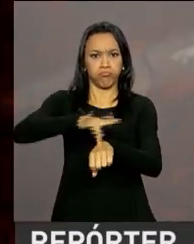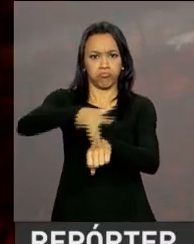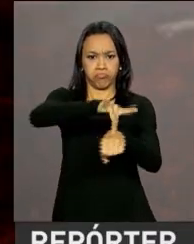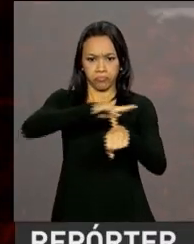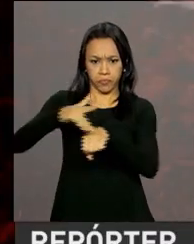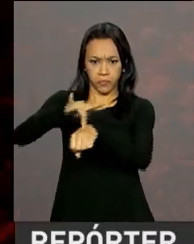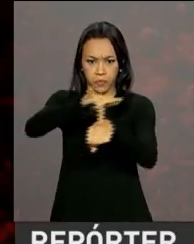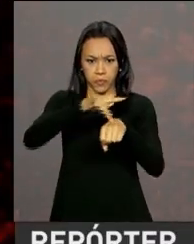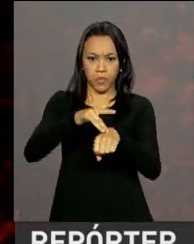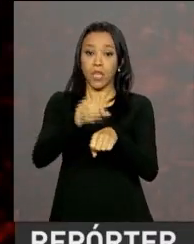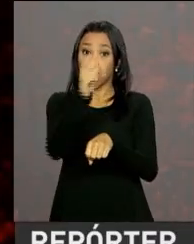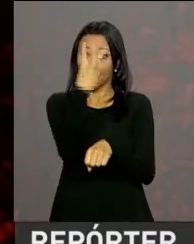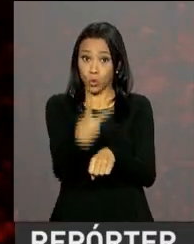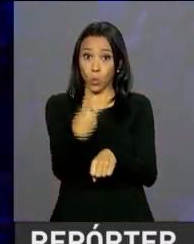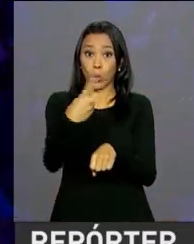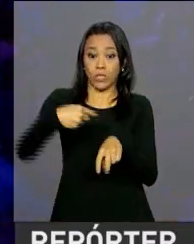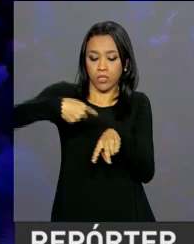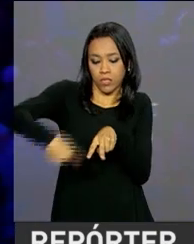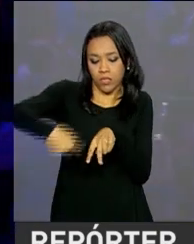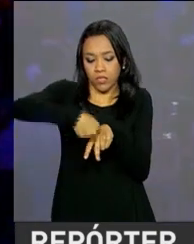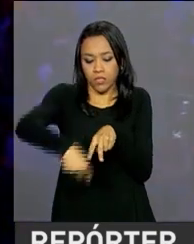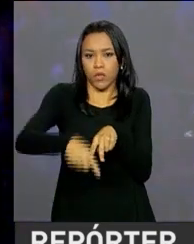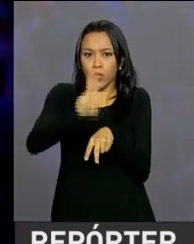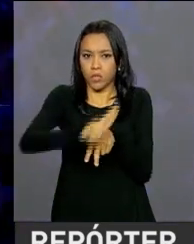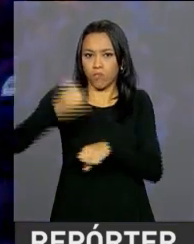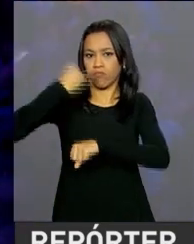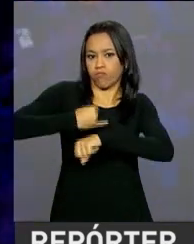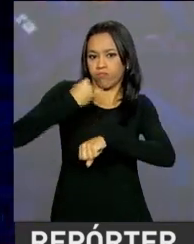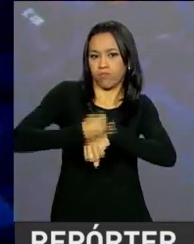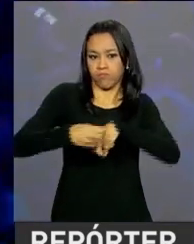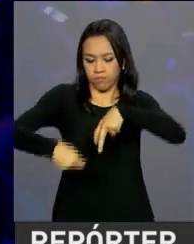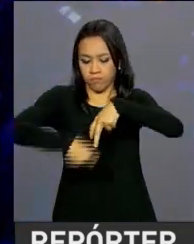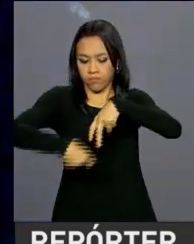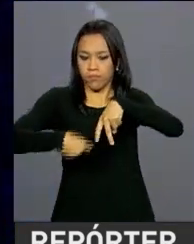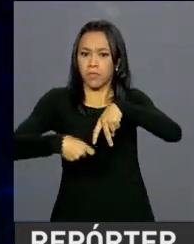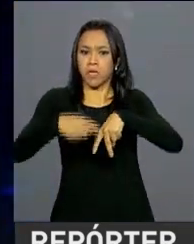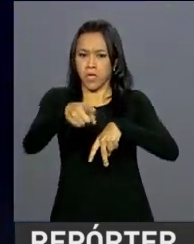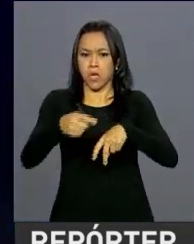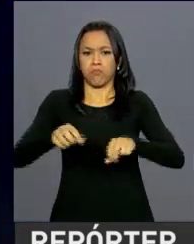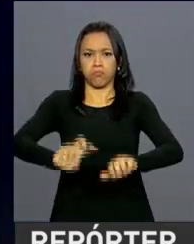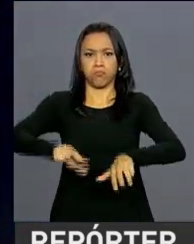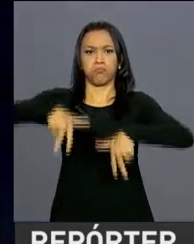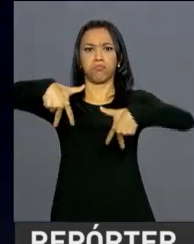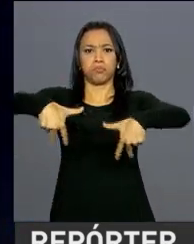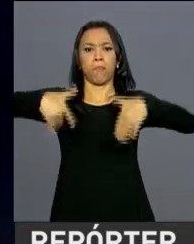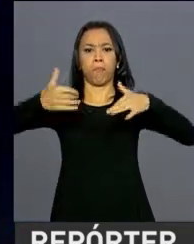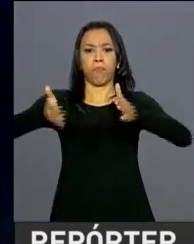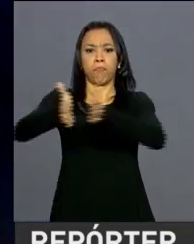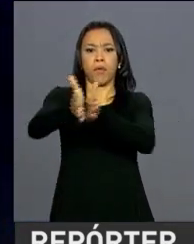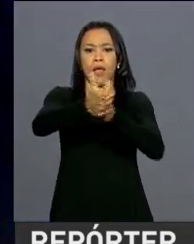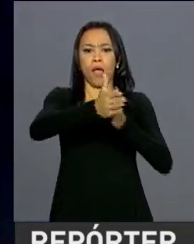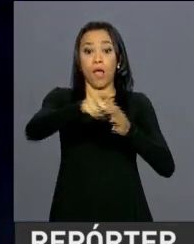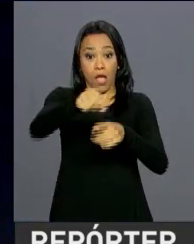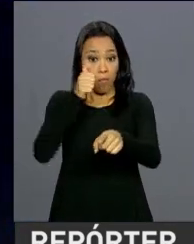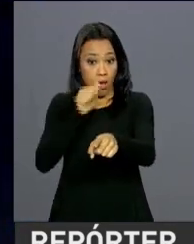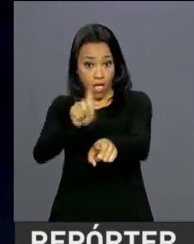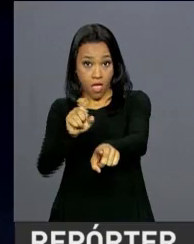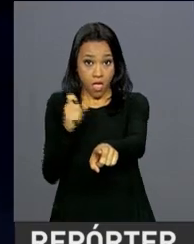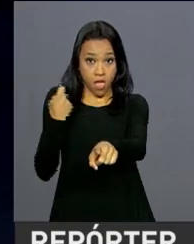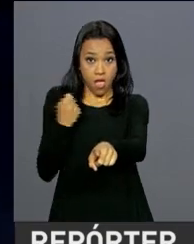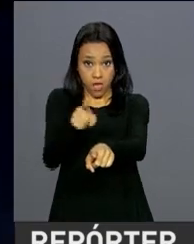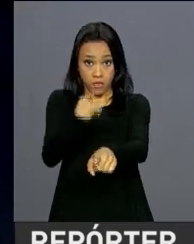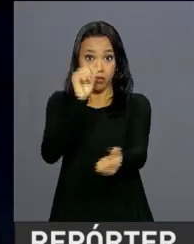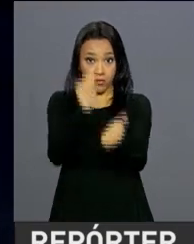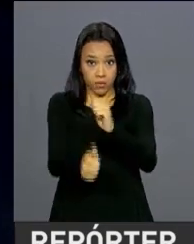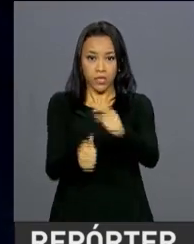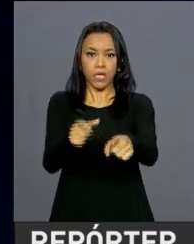usou próteses nas duas pernas. No auge da festa, o Maracanã aplaudiu de pé quando Márcia Balzar, ex-atleta brasileira